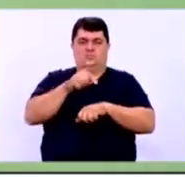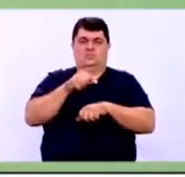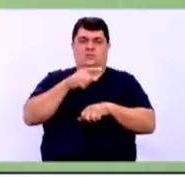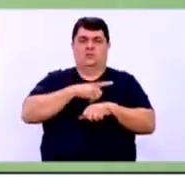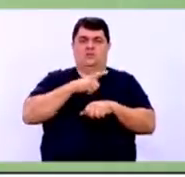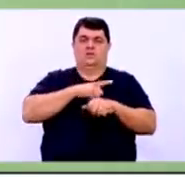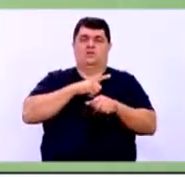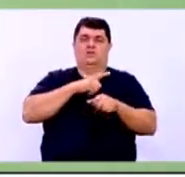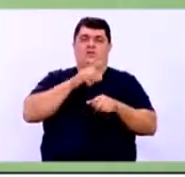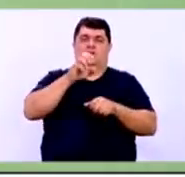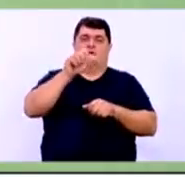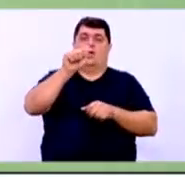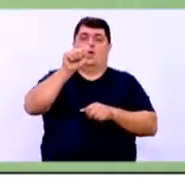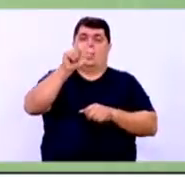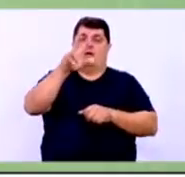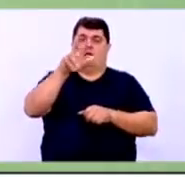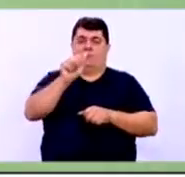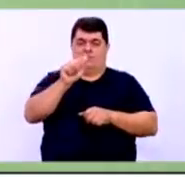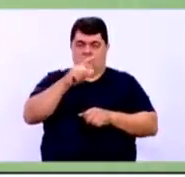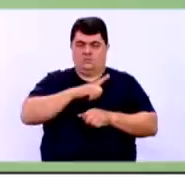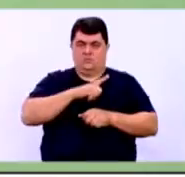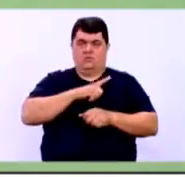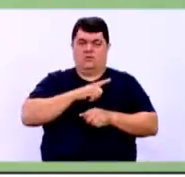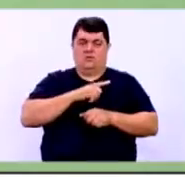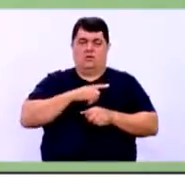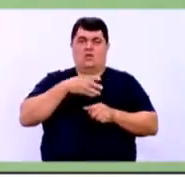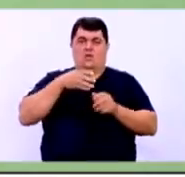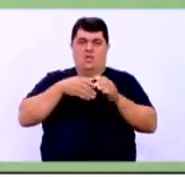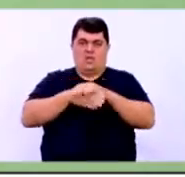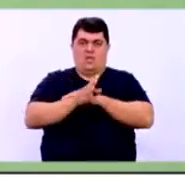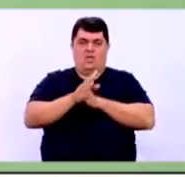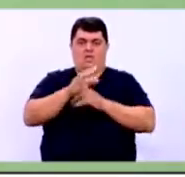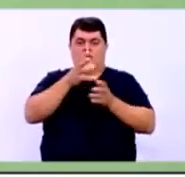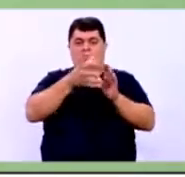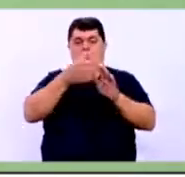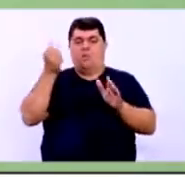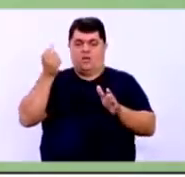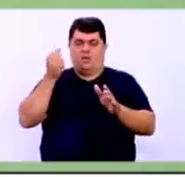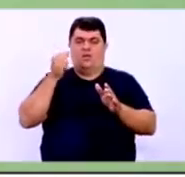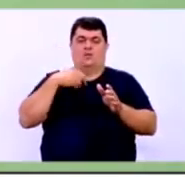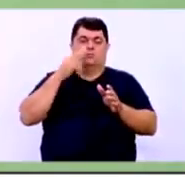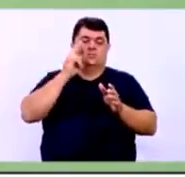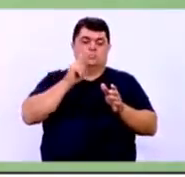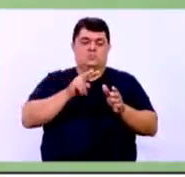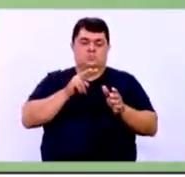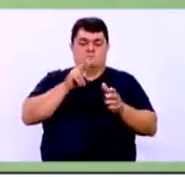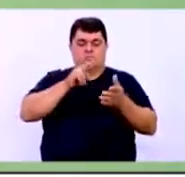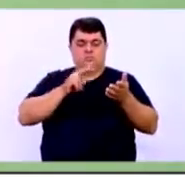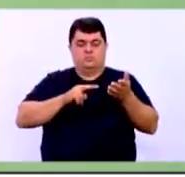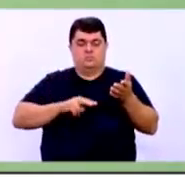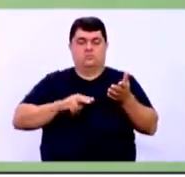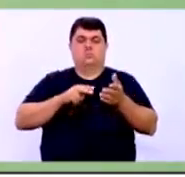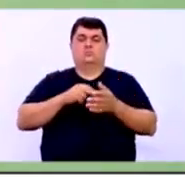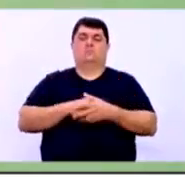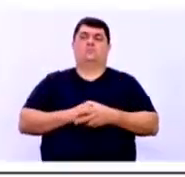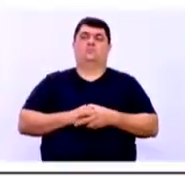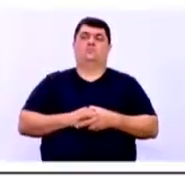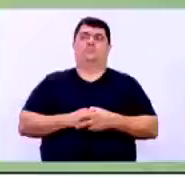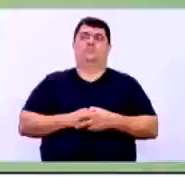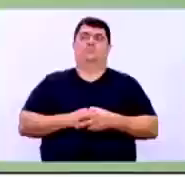lá no AVA, certo? Entre lá no AVA e baixe esse caderno para acompanhar as nossas aulas.